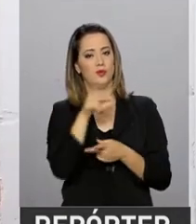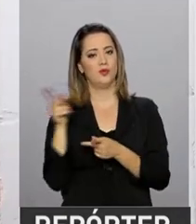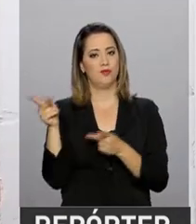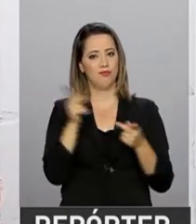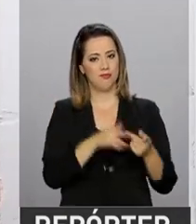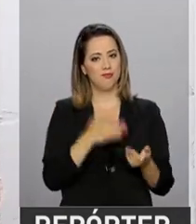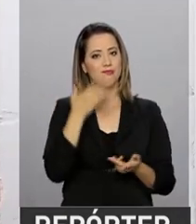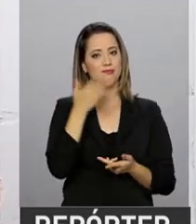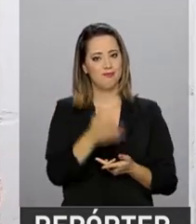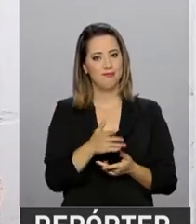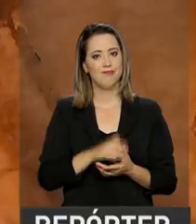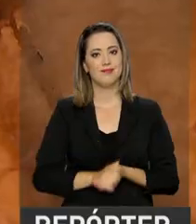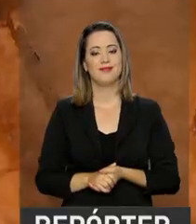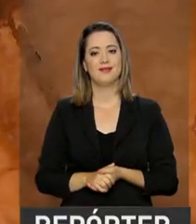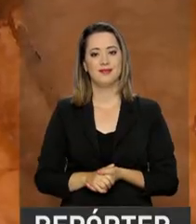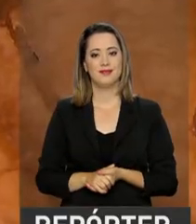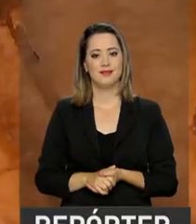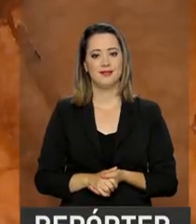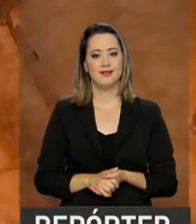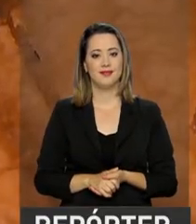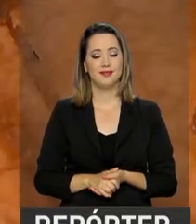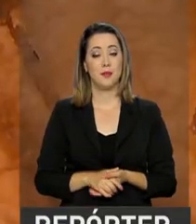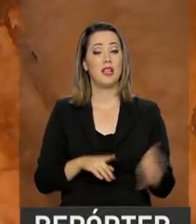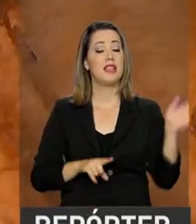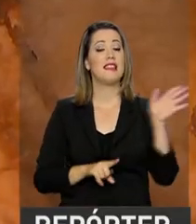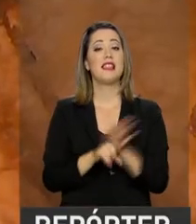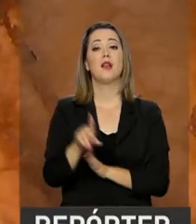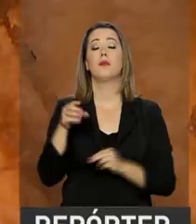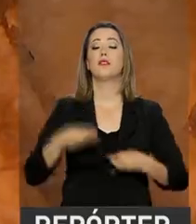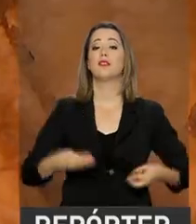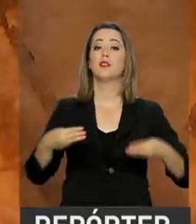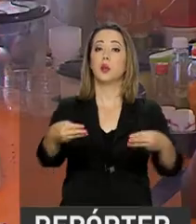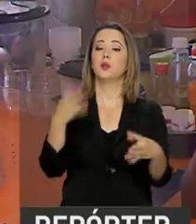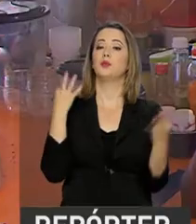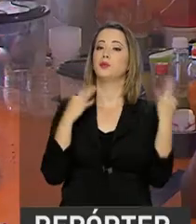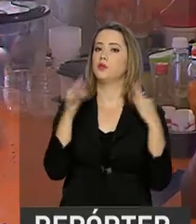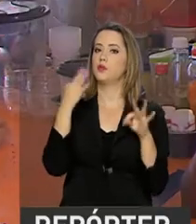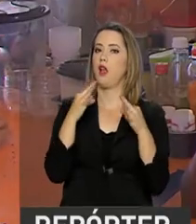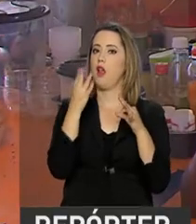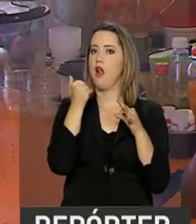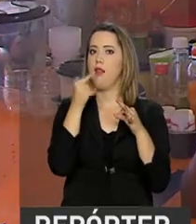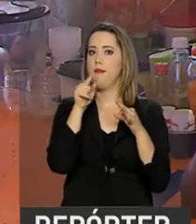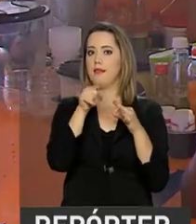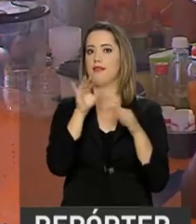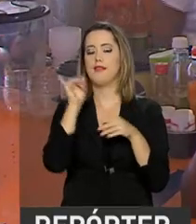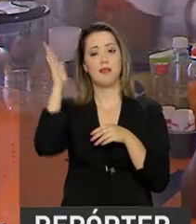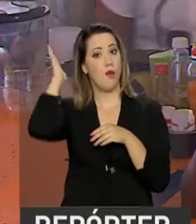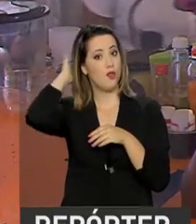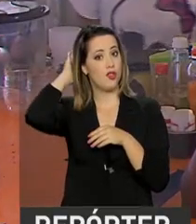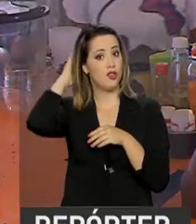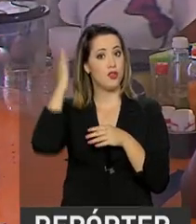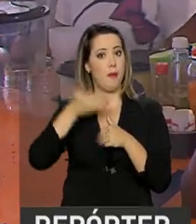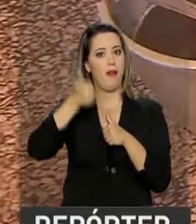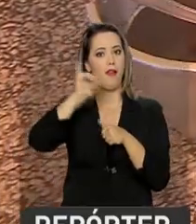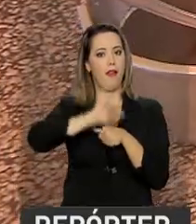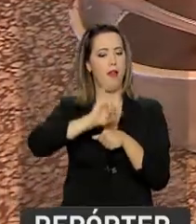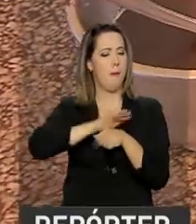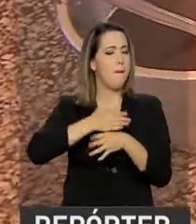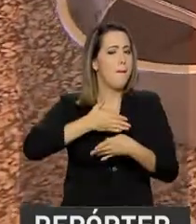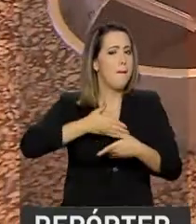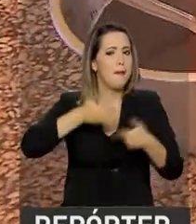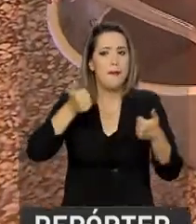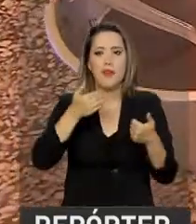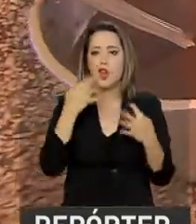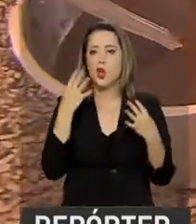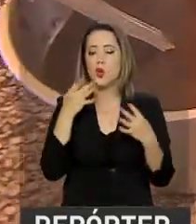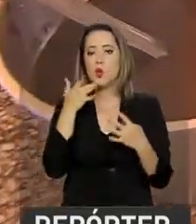visitaram o estado na pesquisa feita pelo ministério do turismo a culinária de belém foi a campeã nacional na preferência